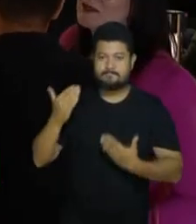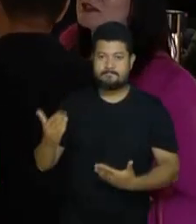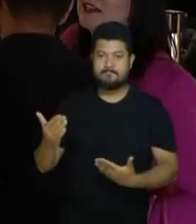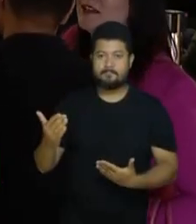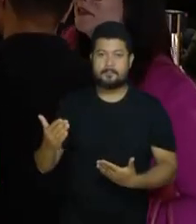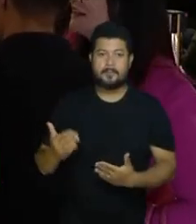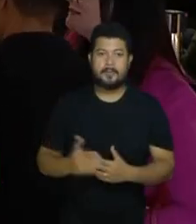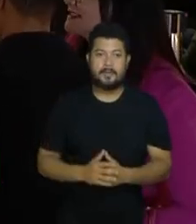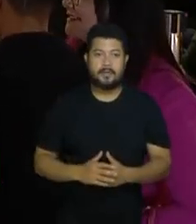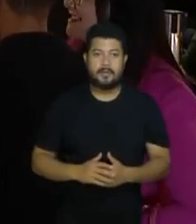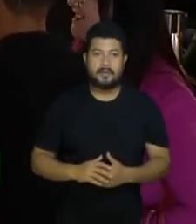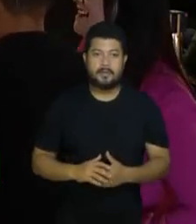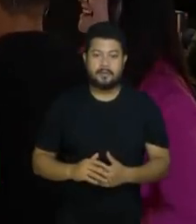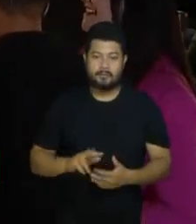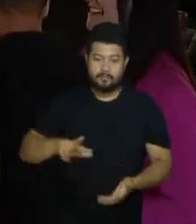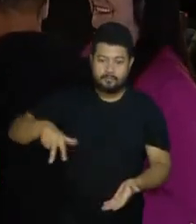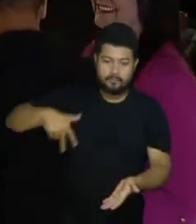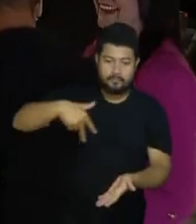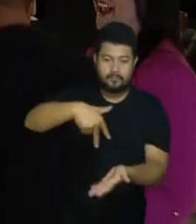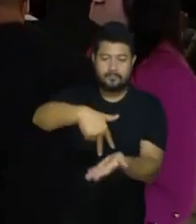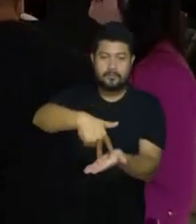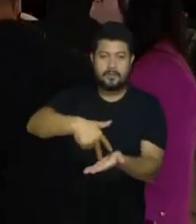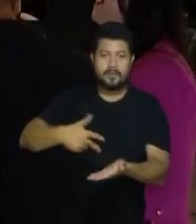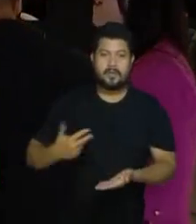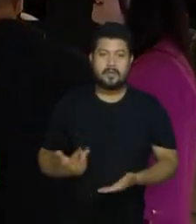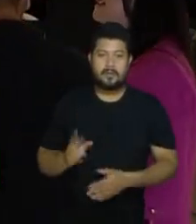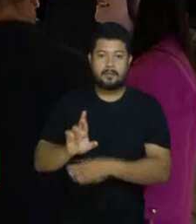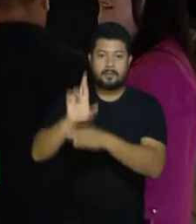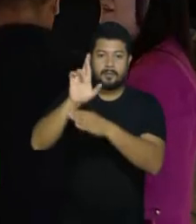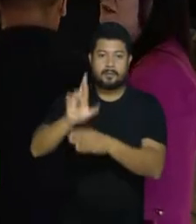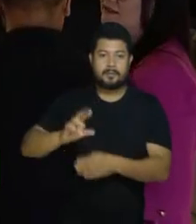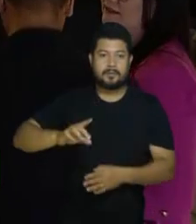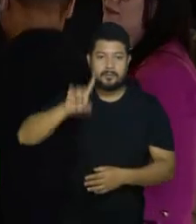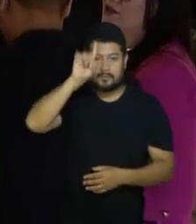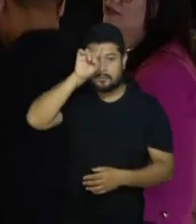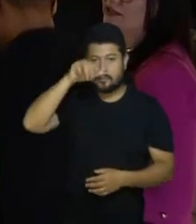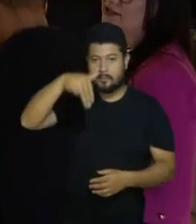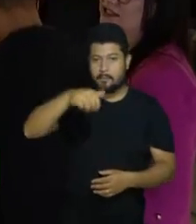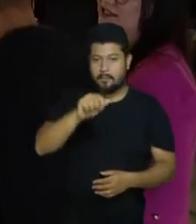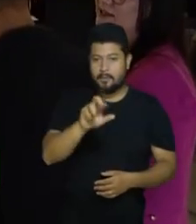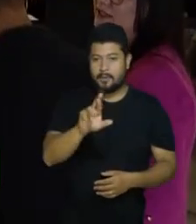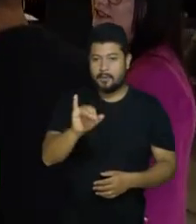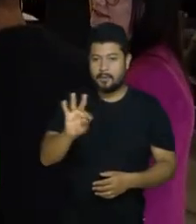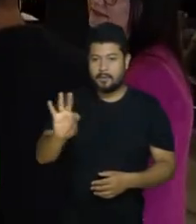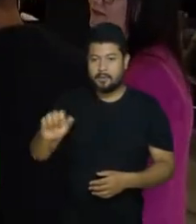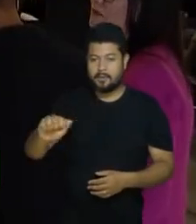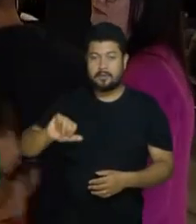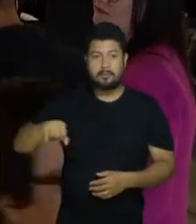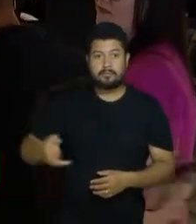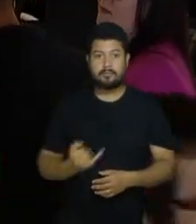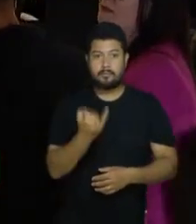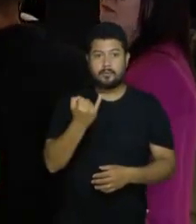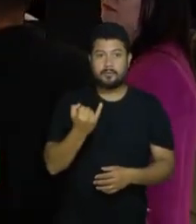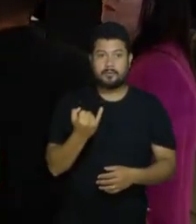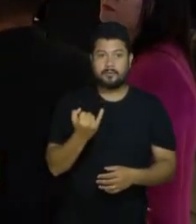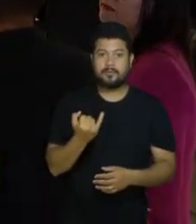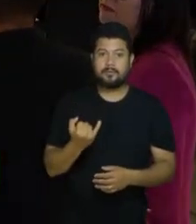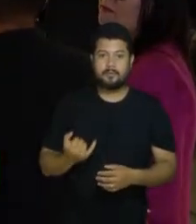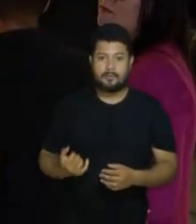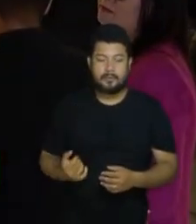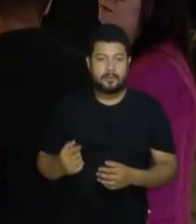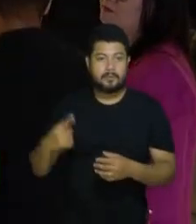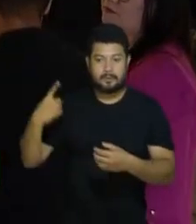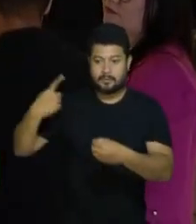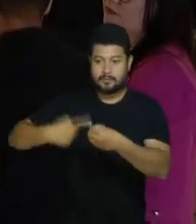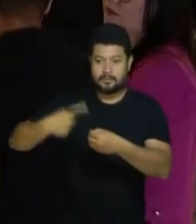a oportunidade de estar falando aqui sobre o Hospital Marieta. Aproveitando a fala do prefeito, nós somos um hospital SUS, 90%